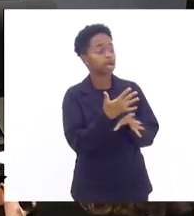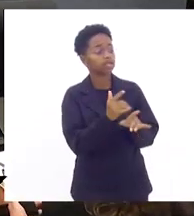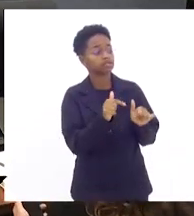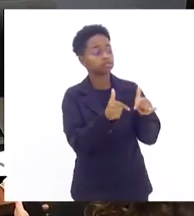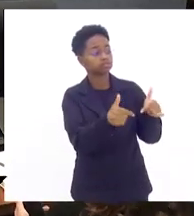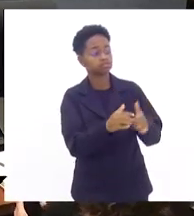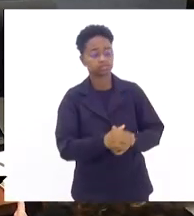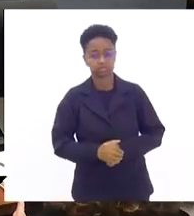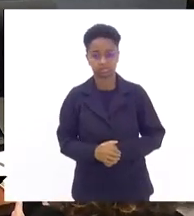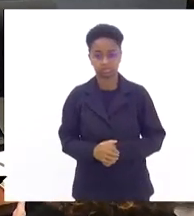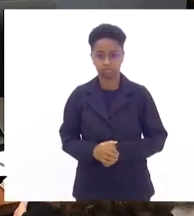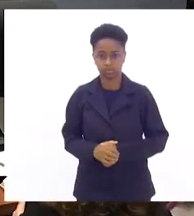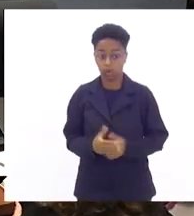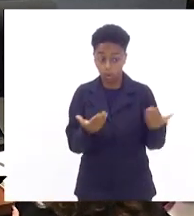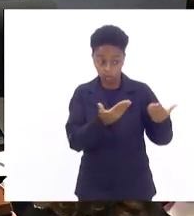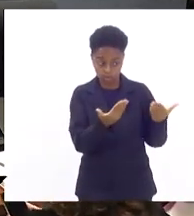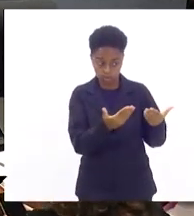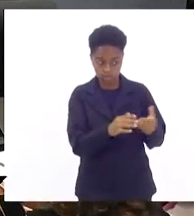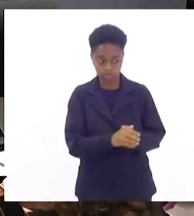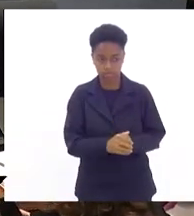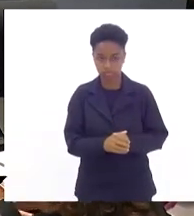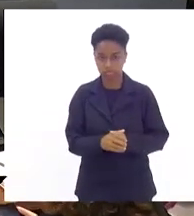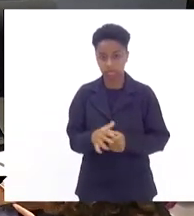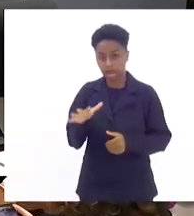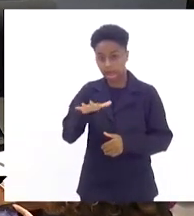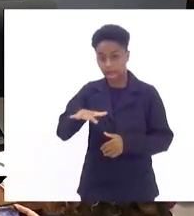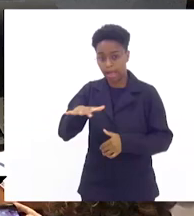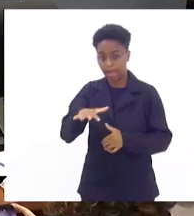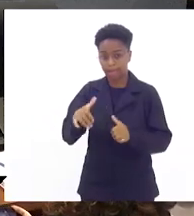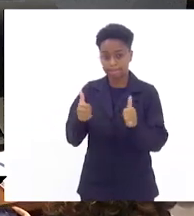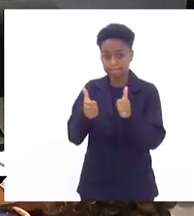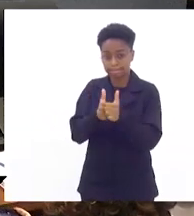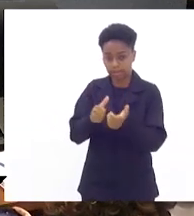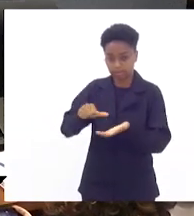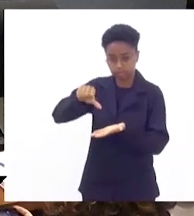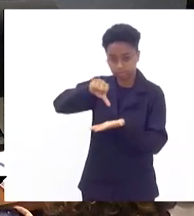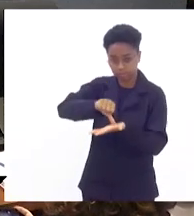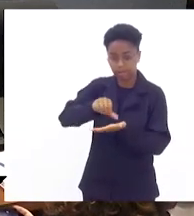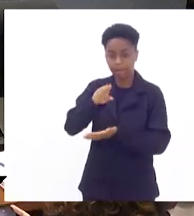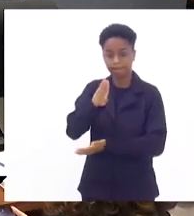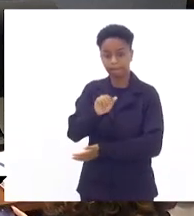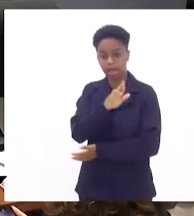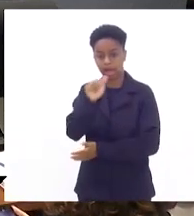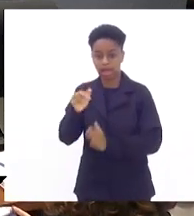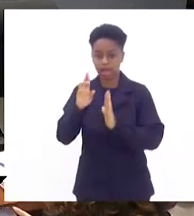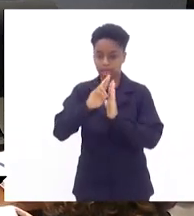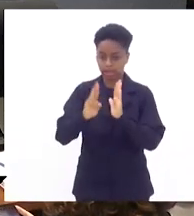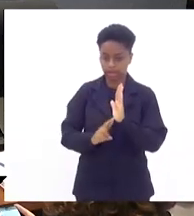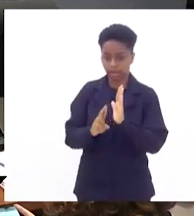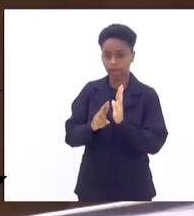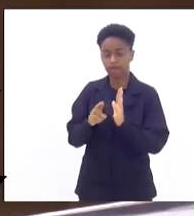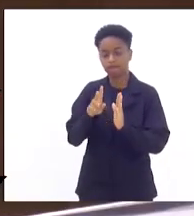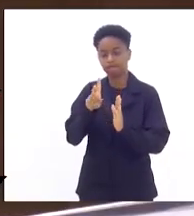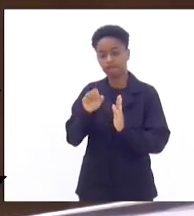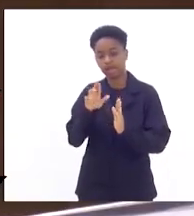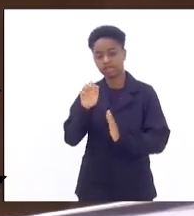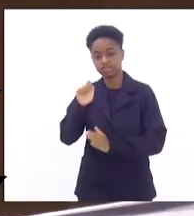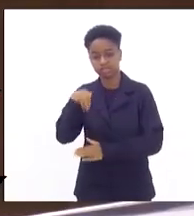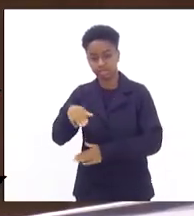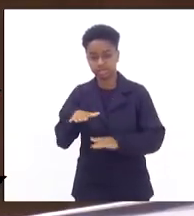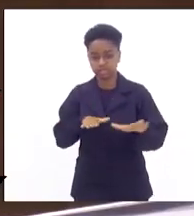operando? Região Metropolitana do Rio, Barra, Recreio, Vargem, Jacaré, parte de